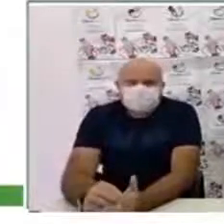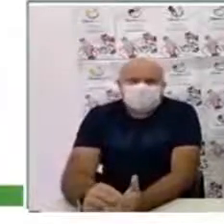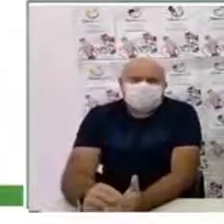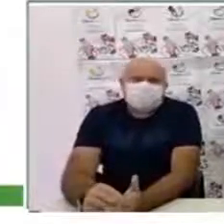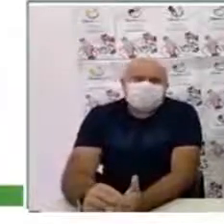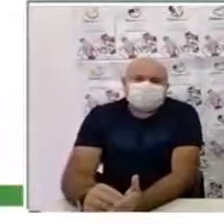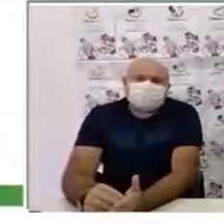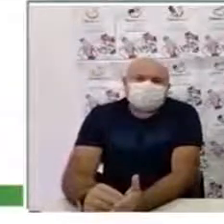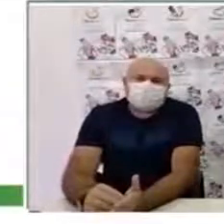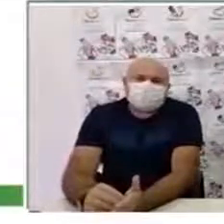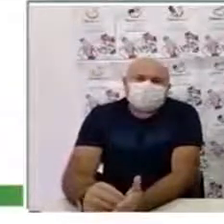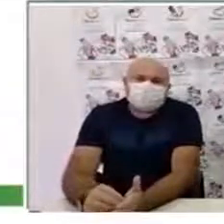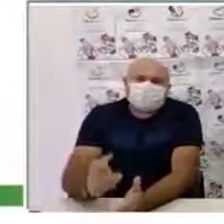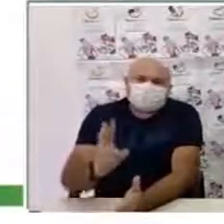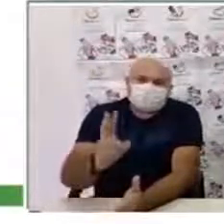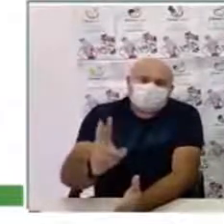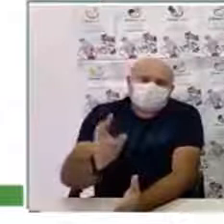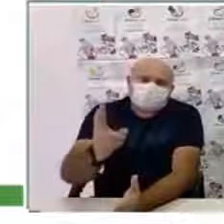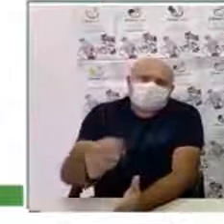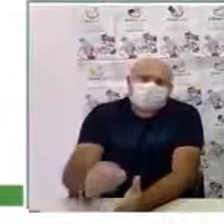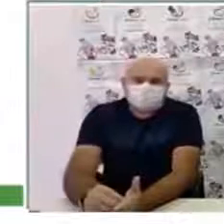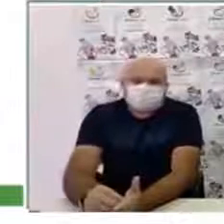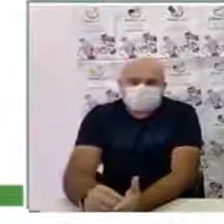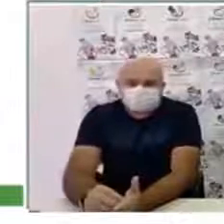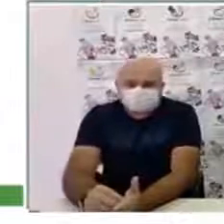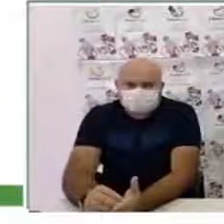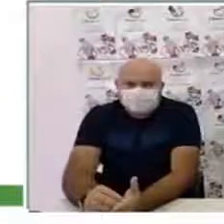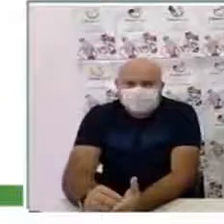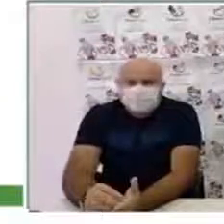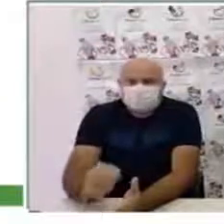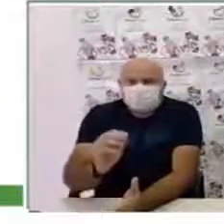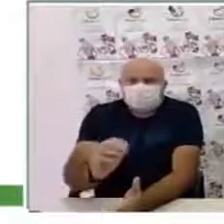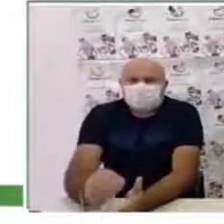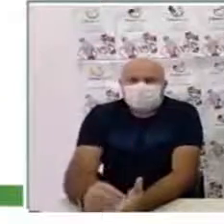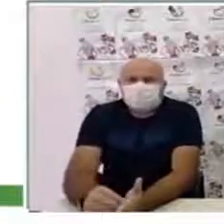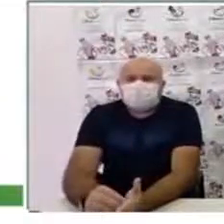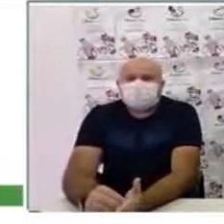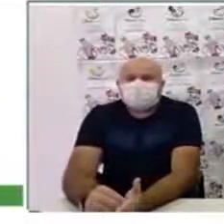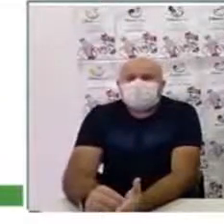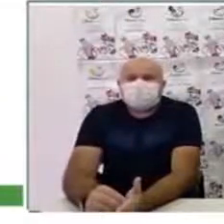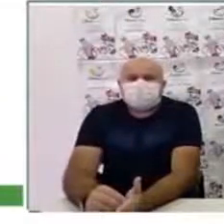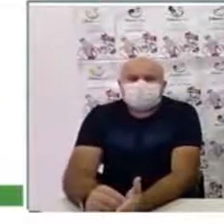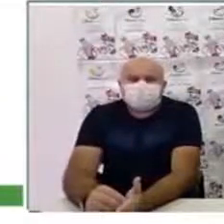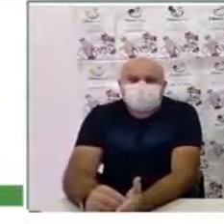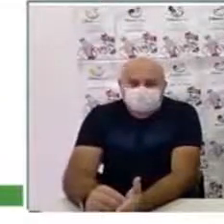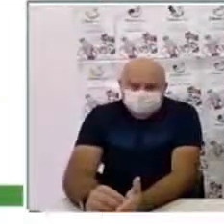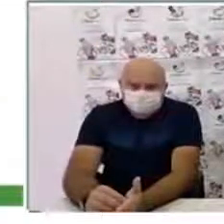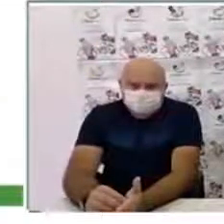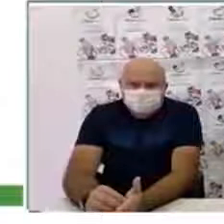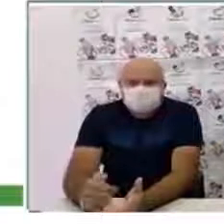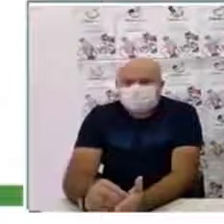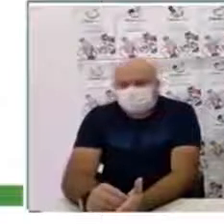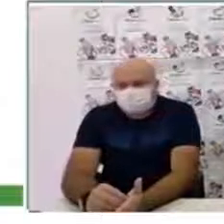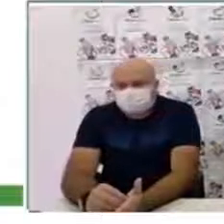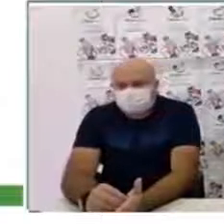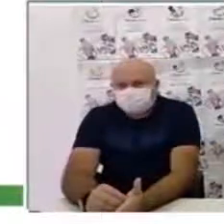nós sabemos que a radiação alfa é formada por 2 prótons e 2 nêutrons. Então eu vou entender que a radiação alfa tem massa 4 e